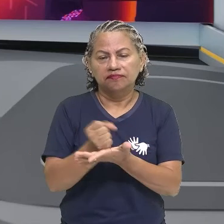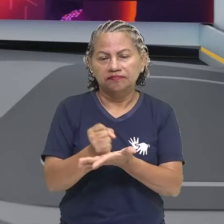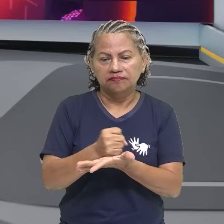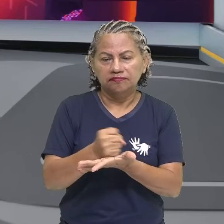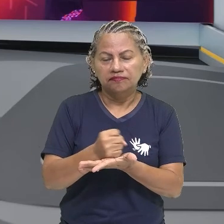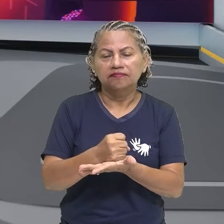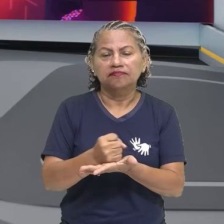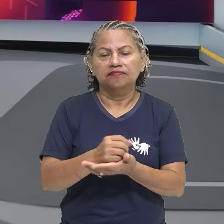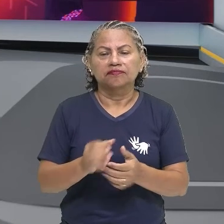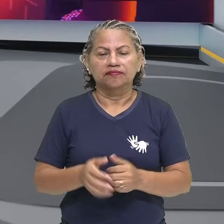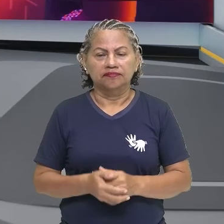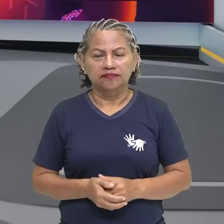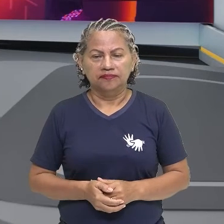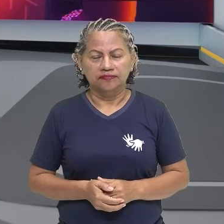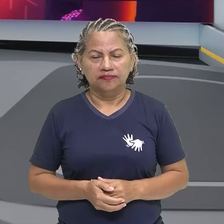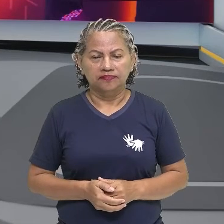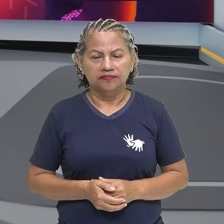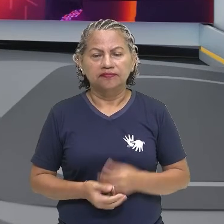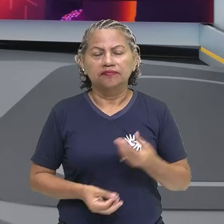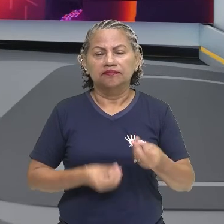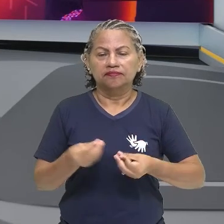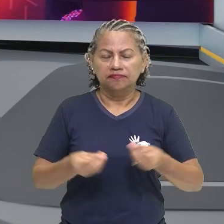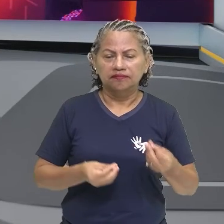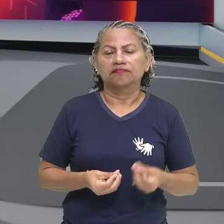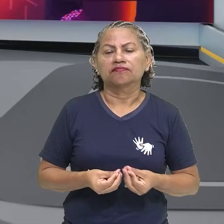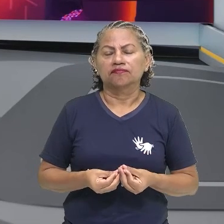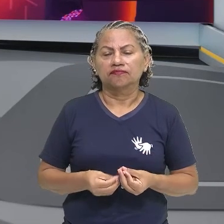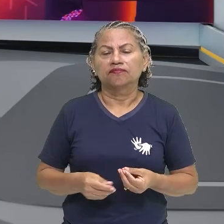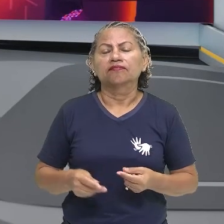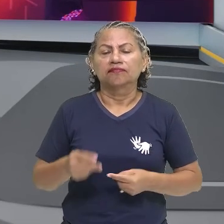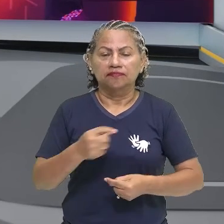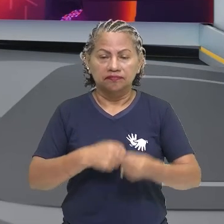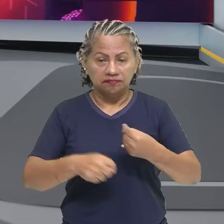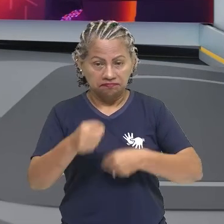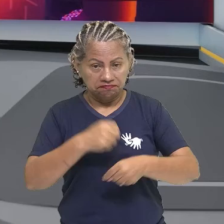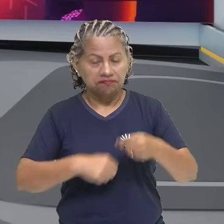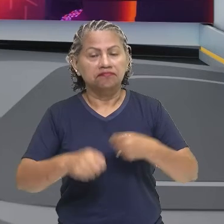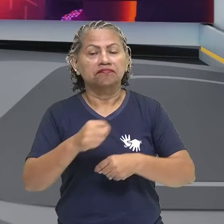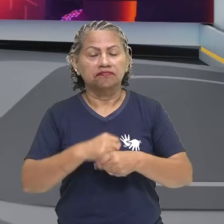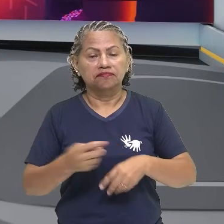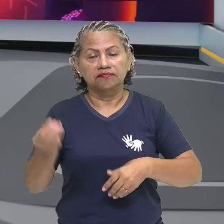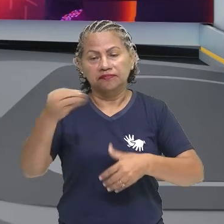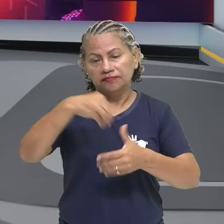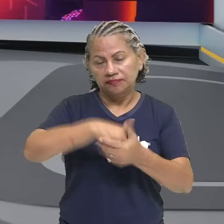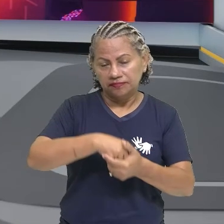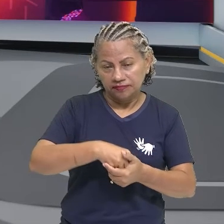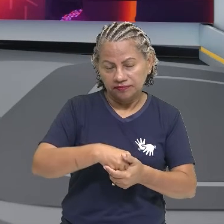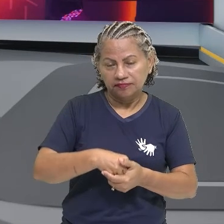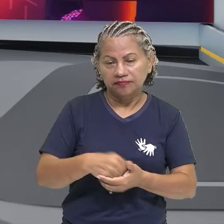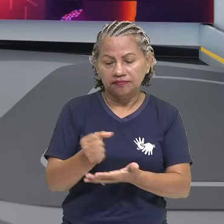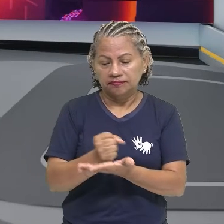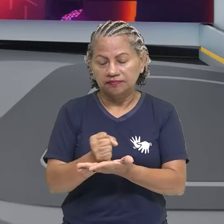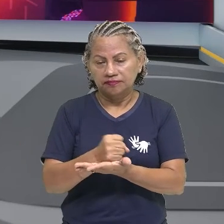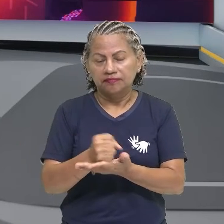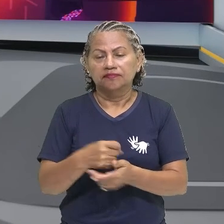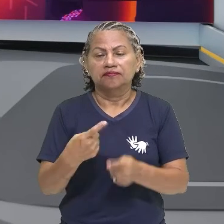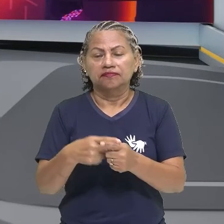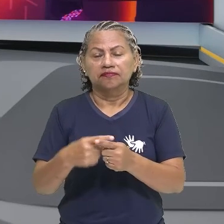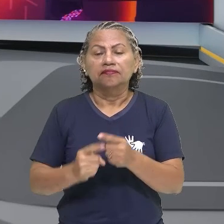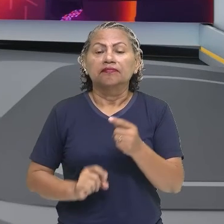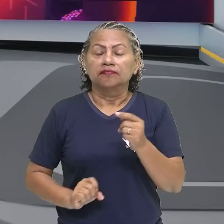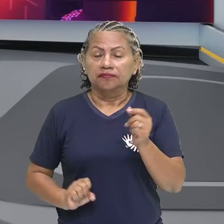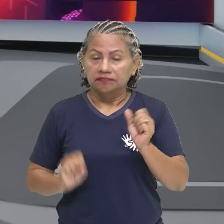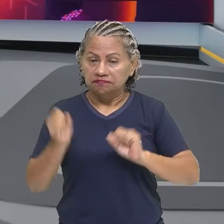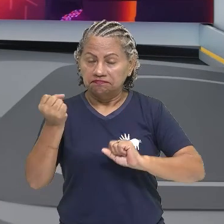é a parte dos negócios dentro dos games, onde as empresas elas estão vendo de